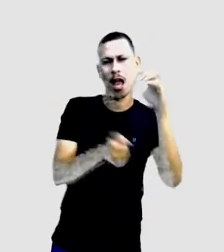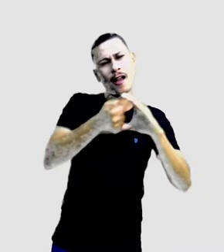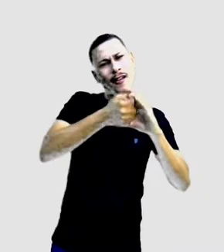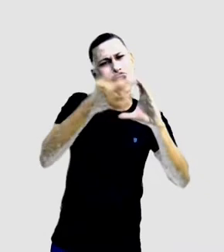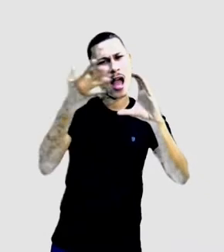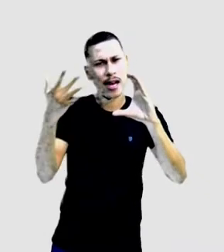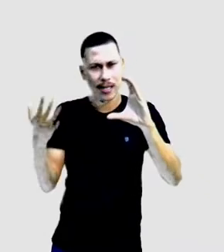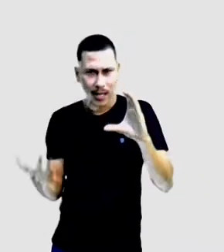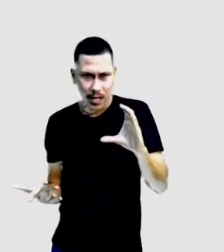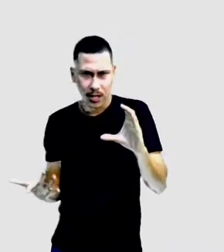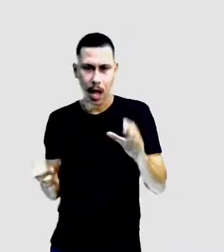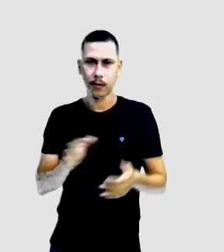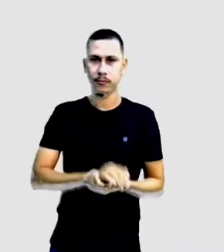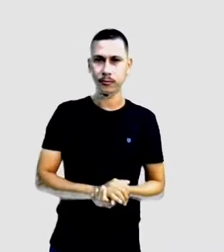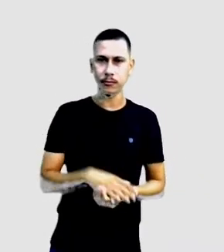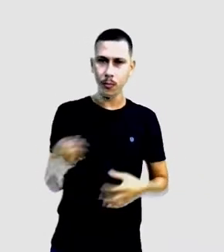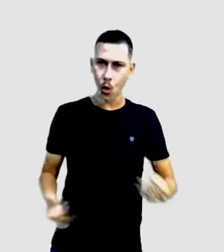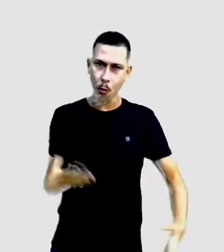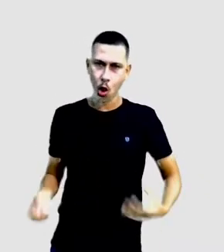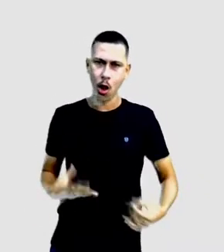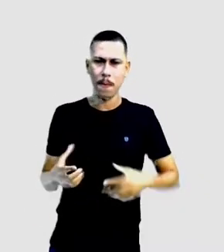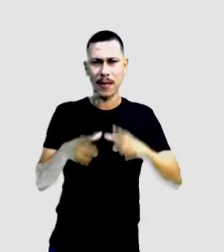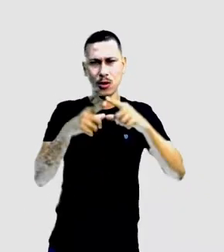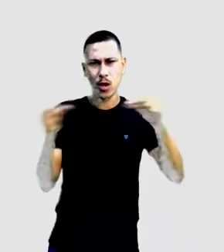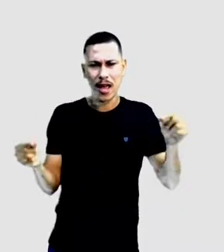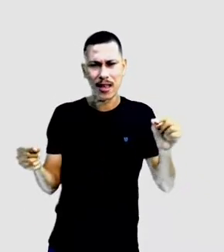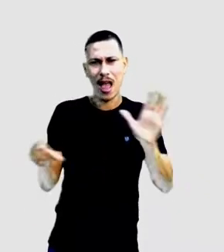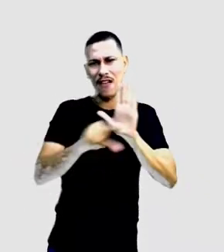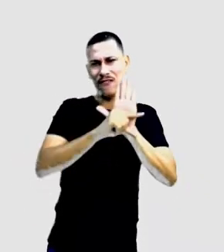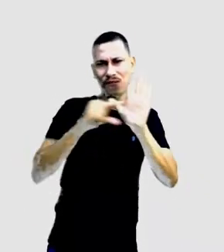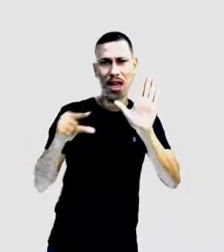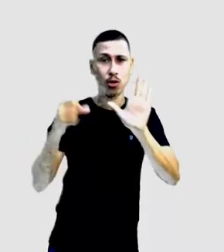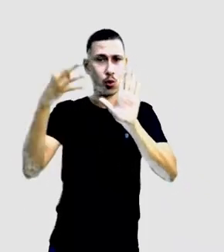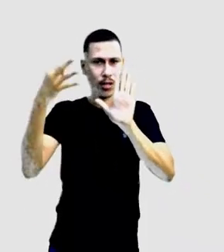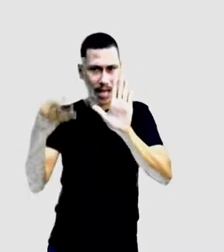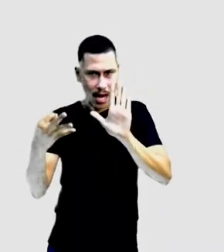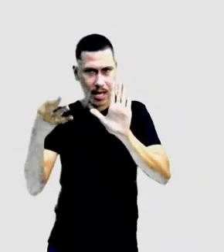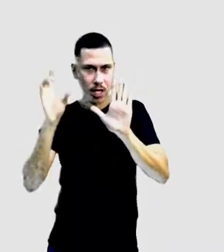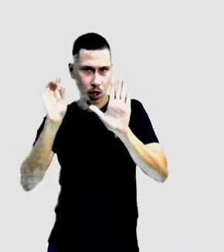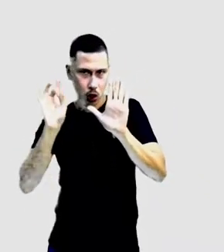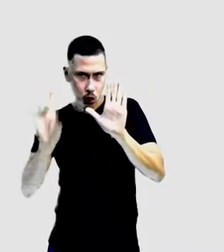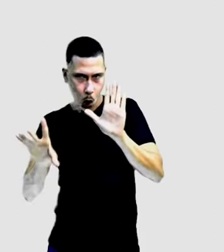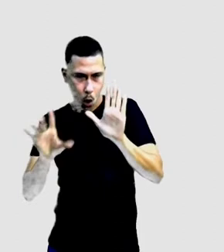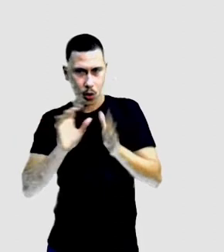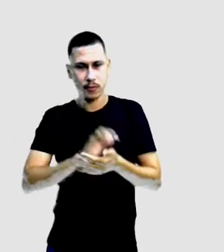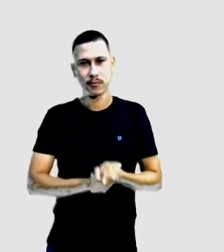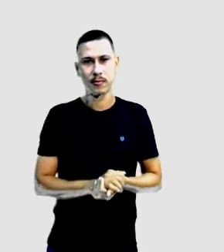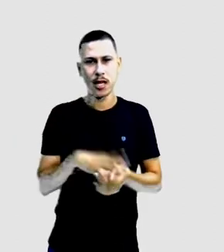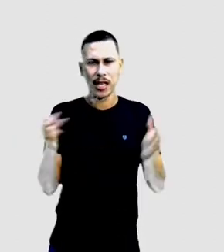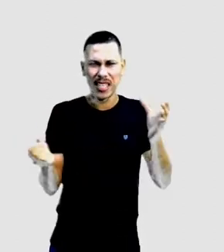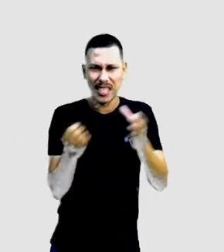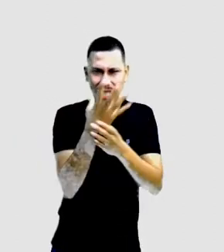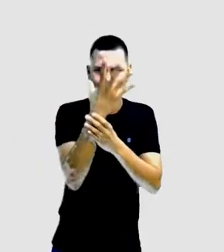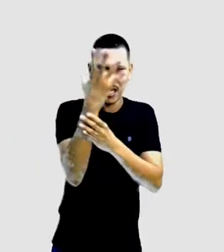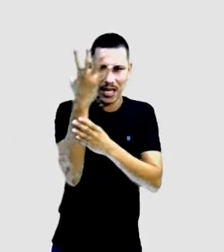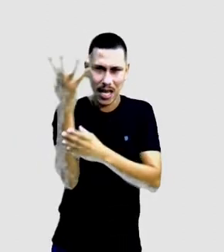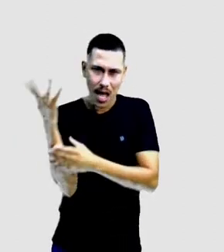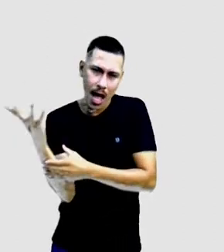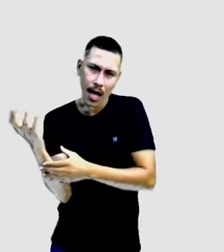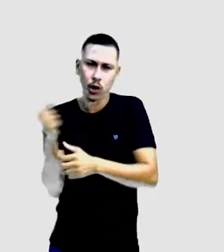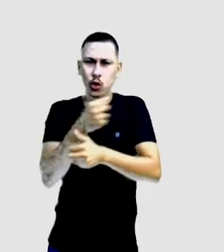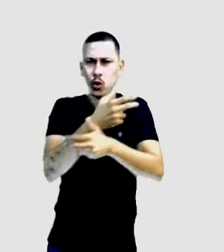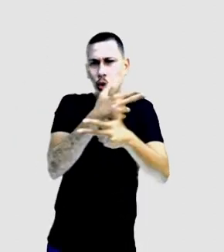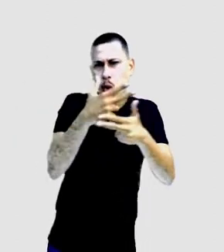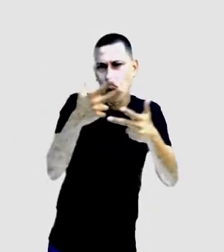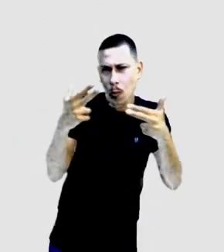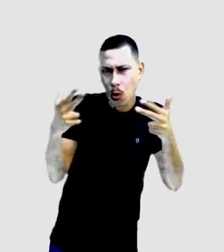o haikai é um poema que apresenta apenas três versos, portanto é um terceto formado por redondilhas,